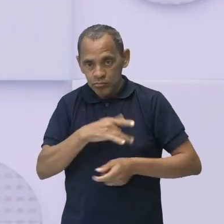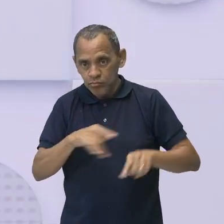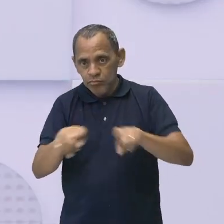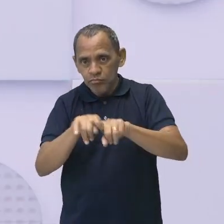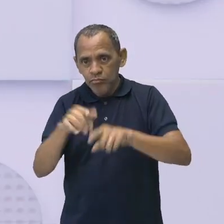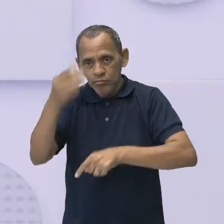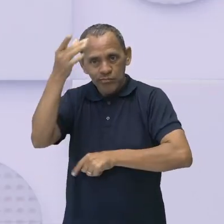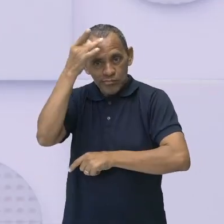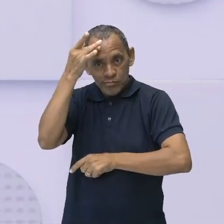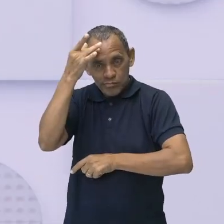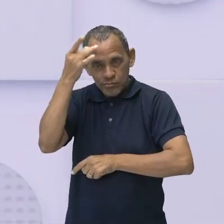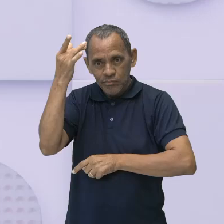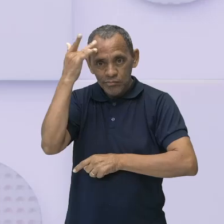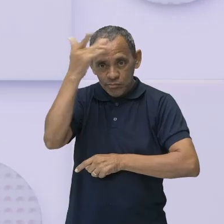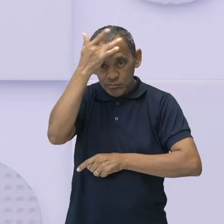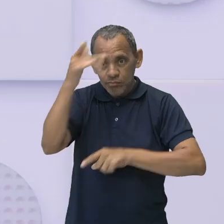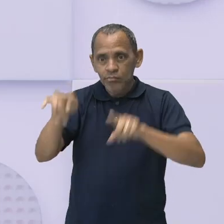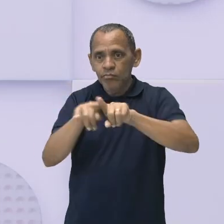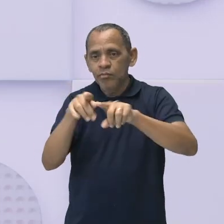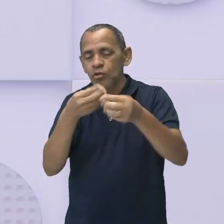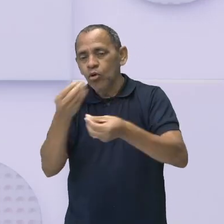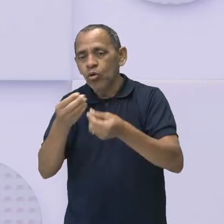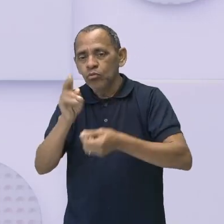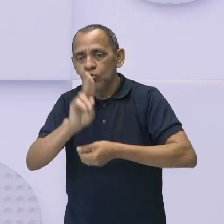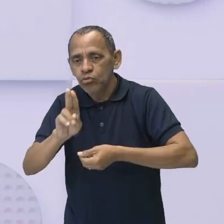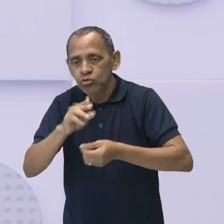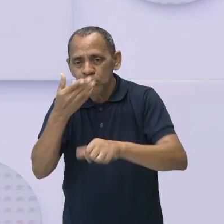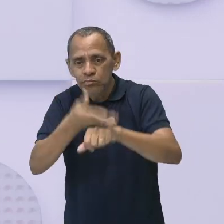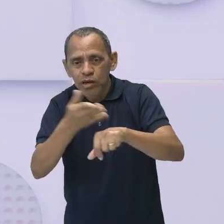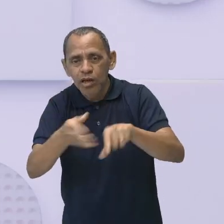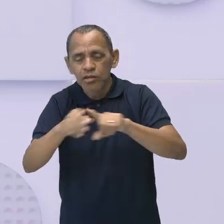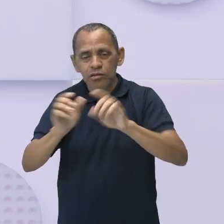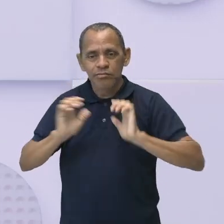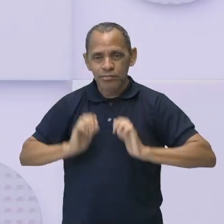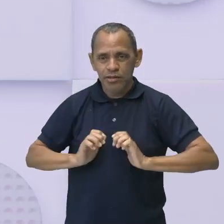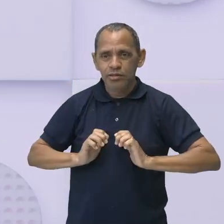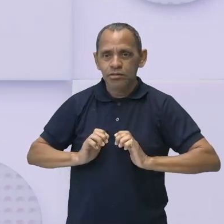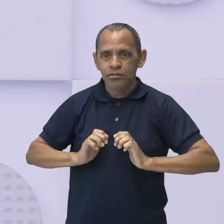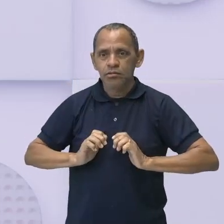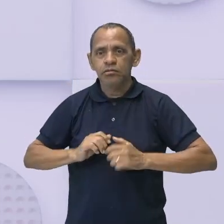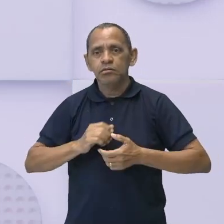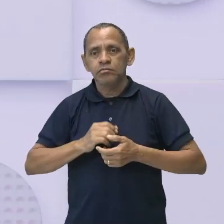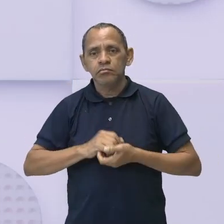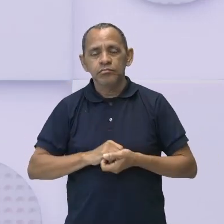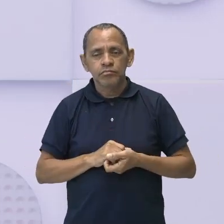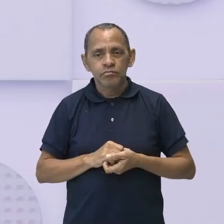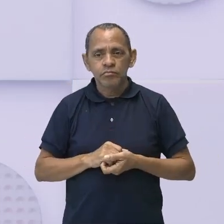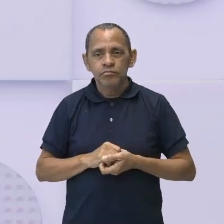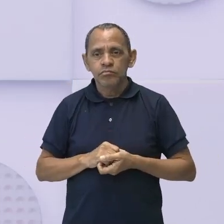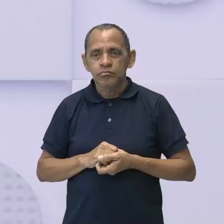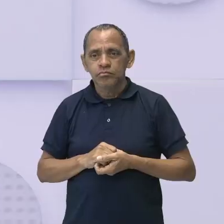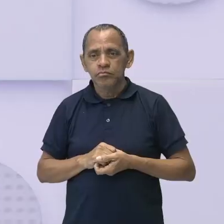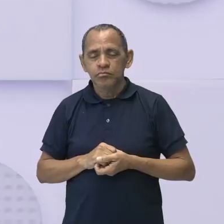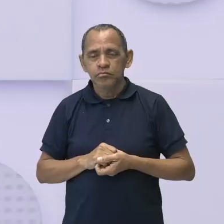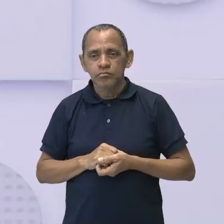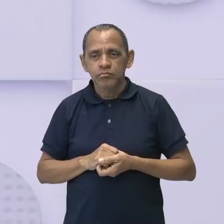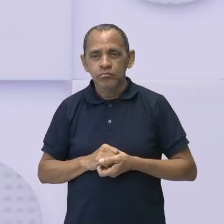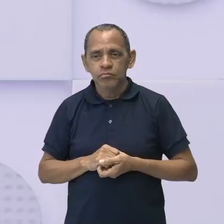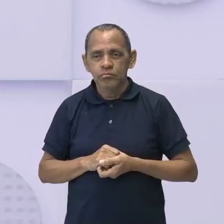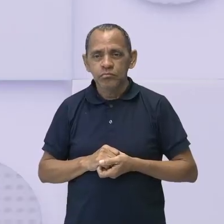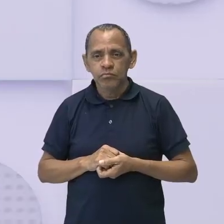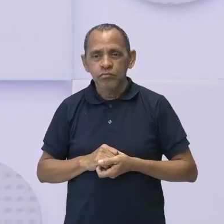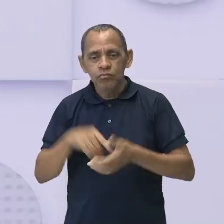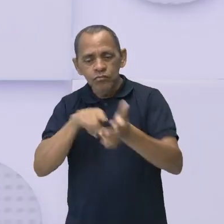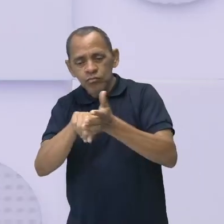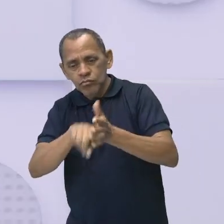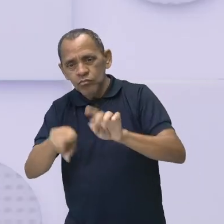tempo, promovendo a dignidade dos pacientes. E, por fim, uma outra reflexão que tem sido muito